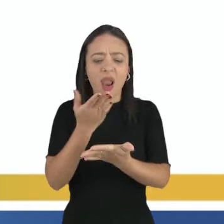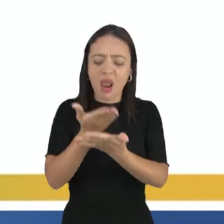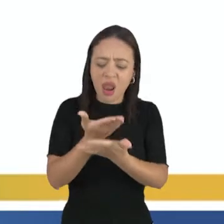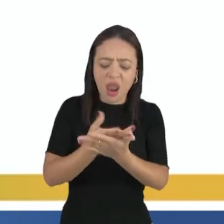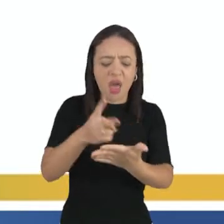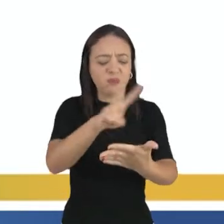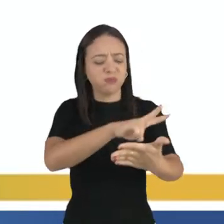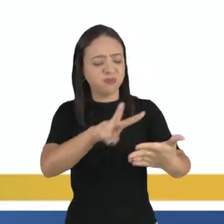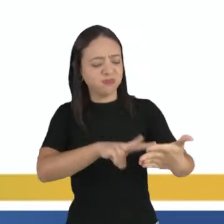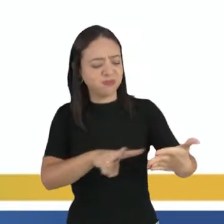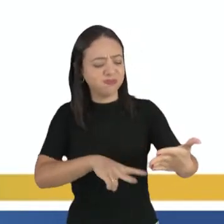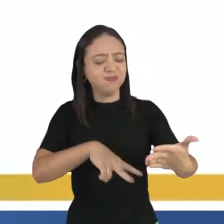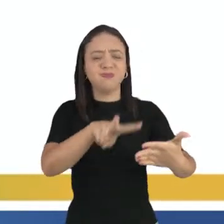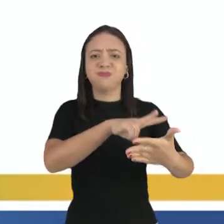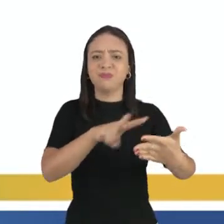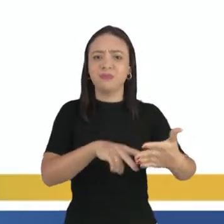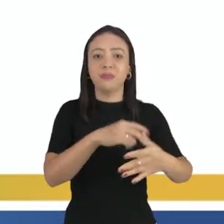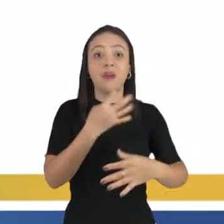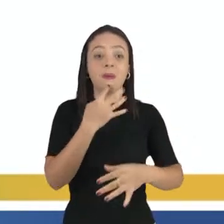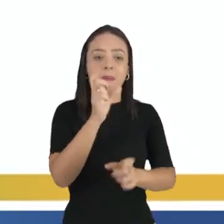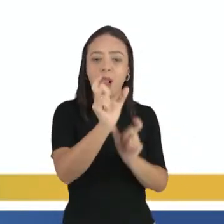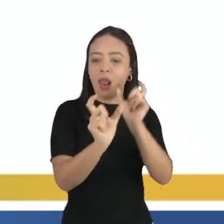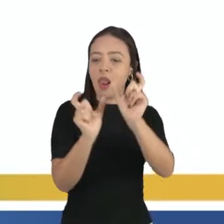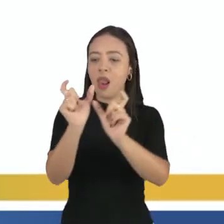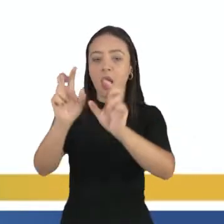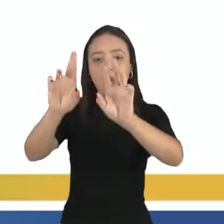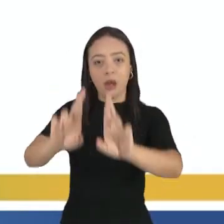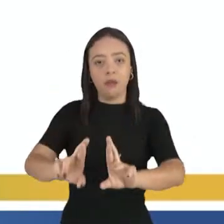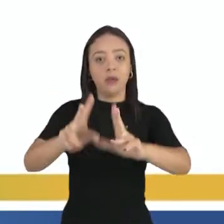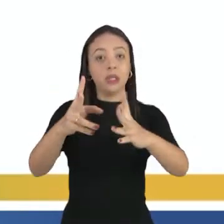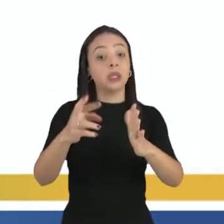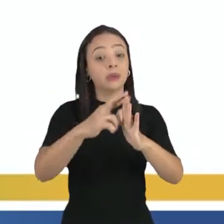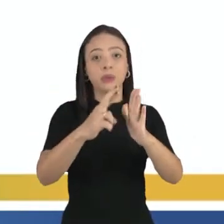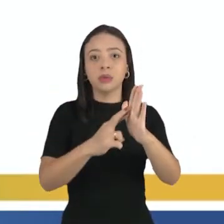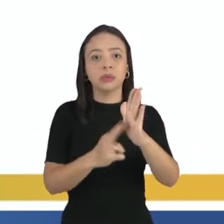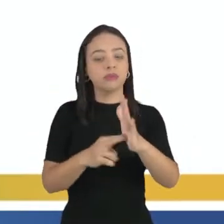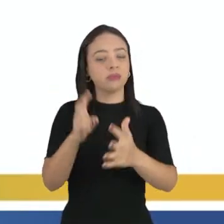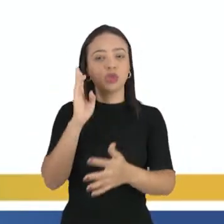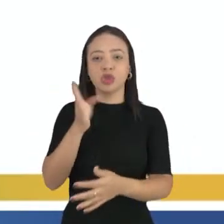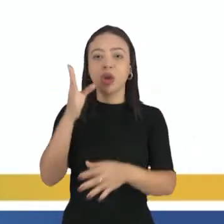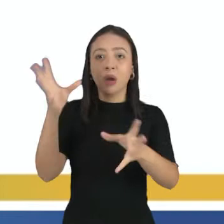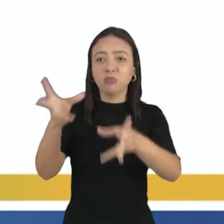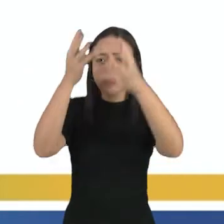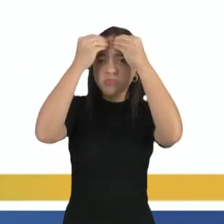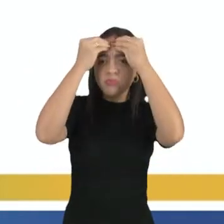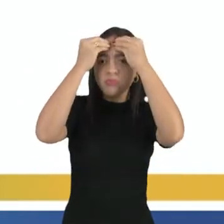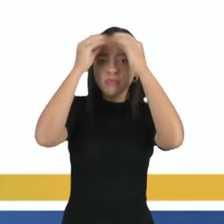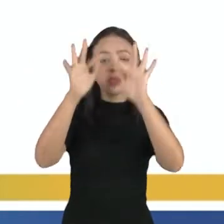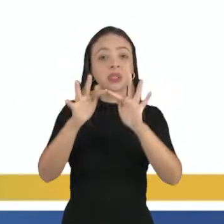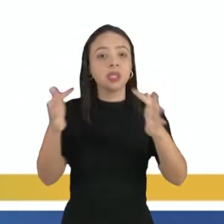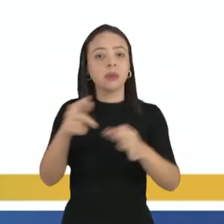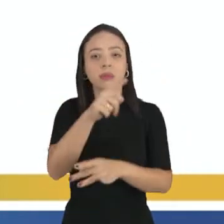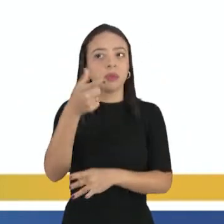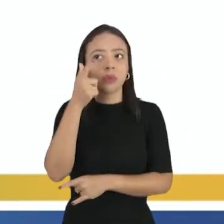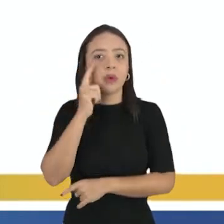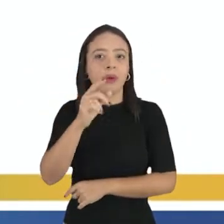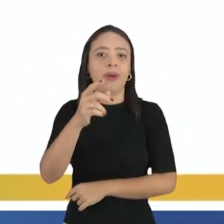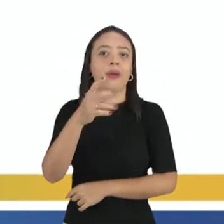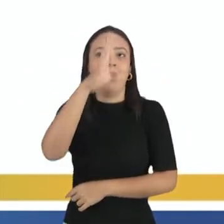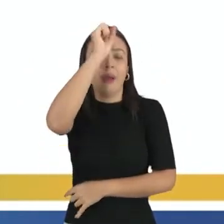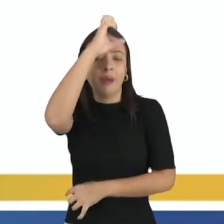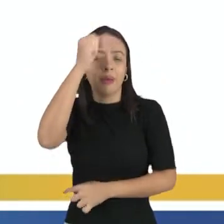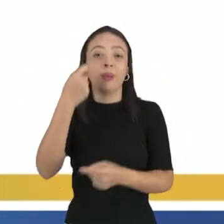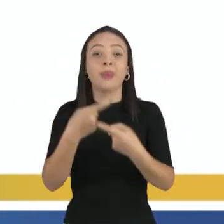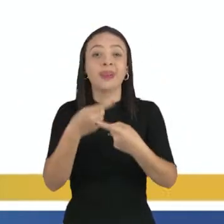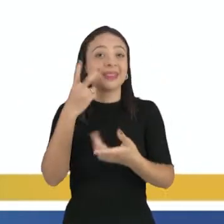quanto mais você lê, você vai ver palavras diferentes e essas regras vão ficar simples na cabeça de vocês, porque quanto